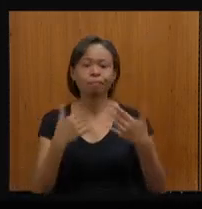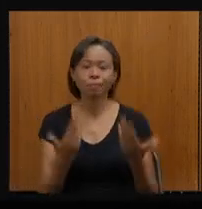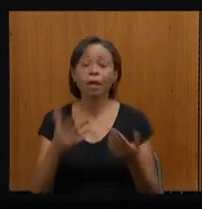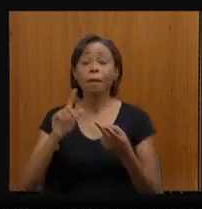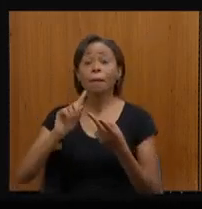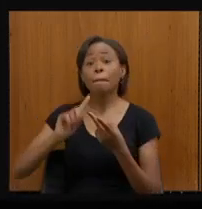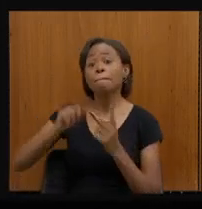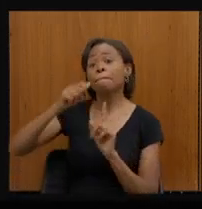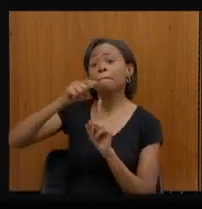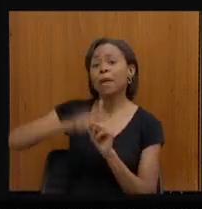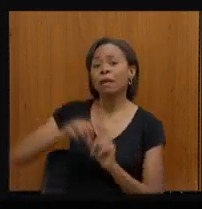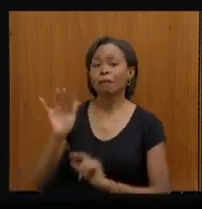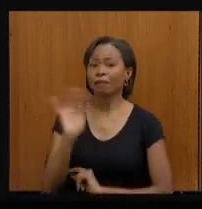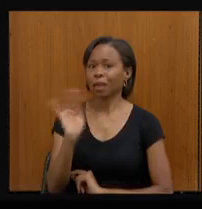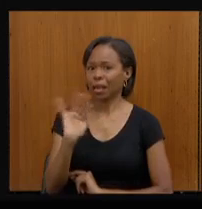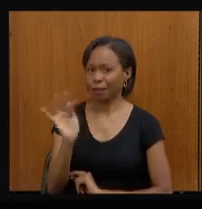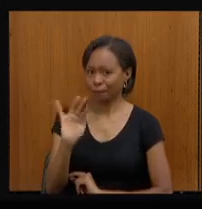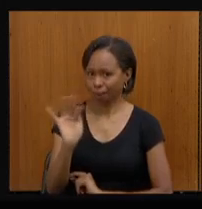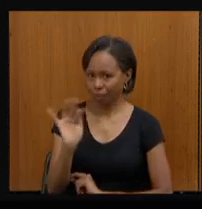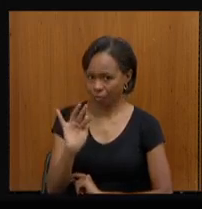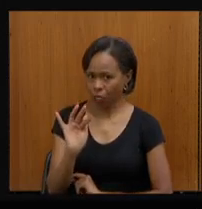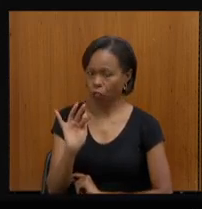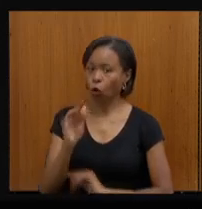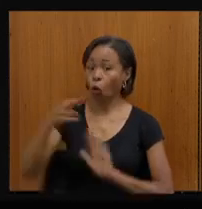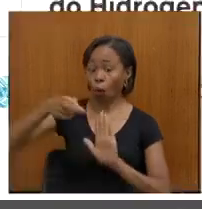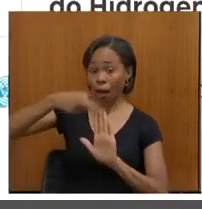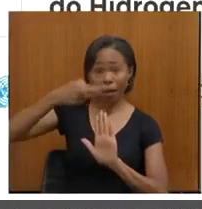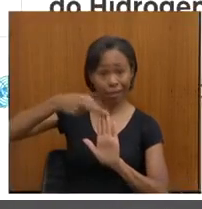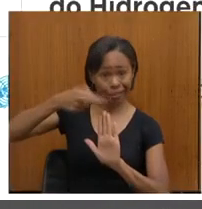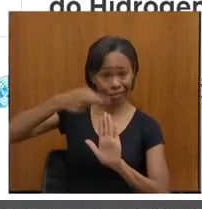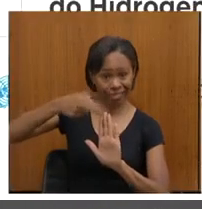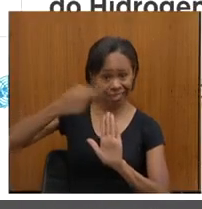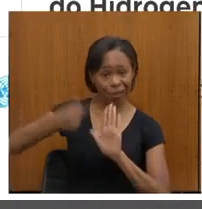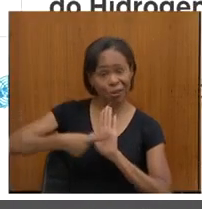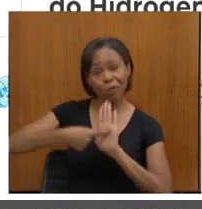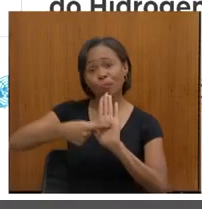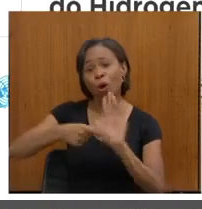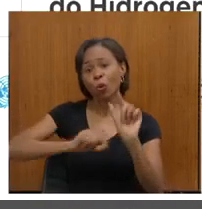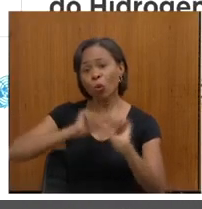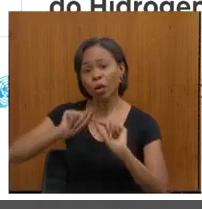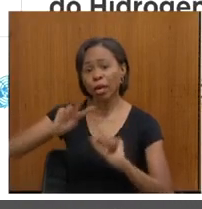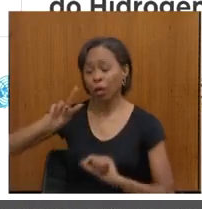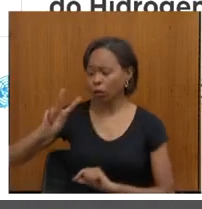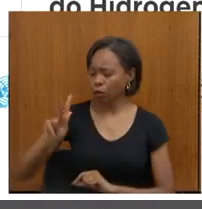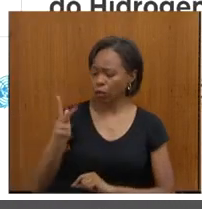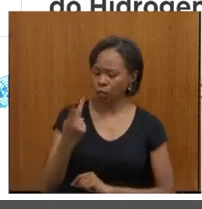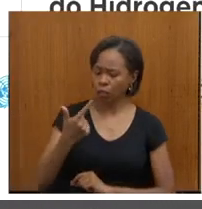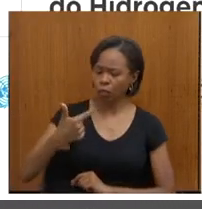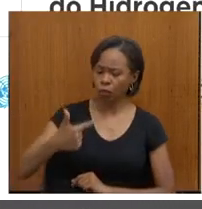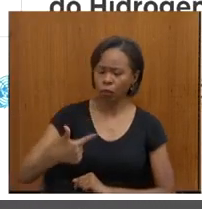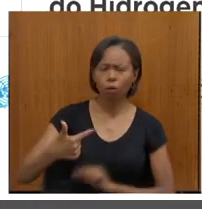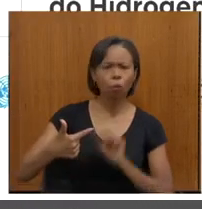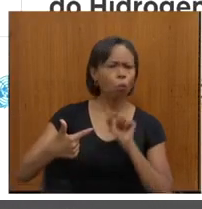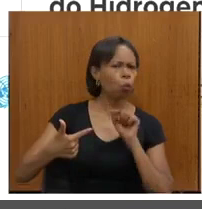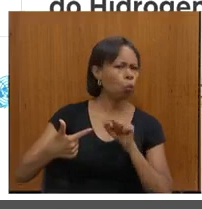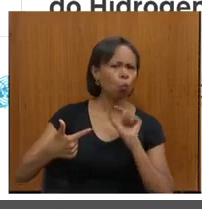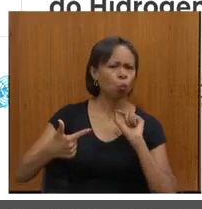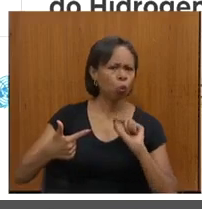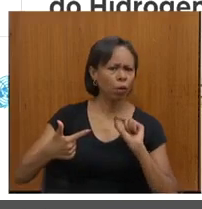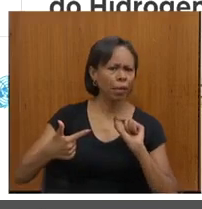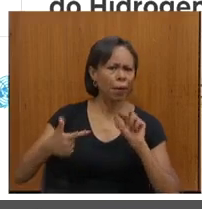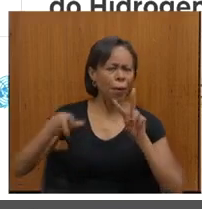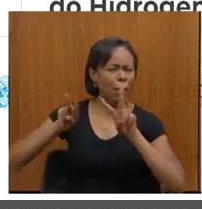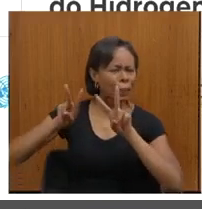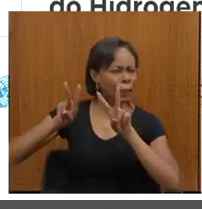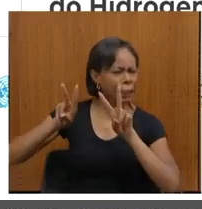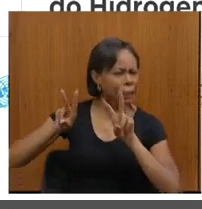energética já elencou através de uma resolução que o hidrogênio seriam um dos temas